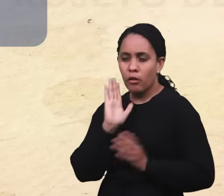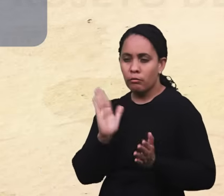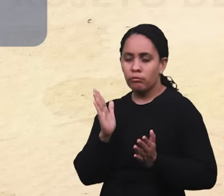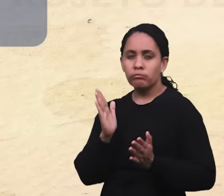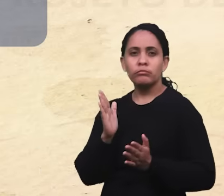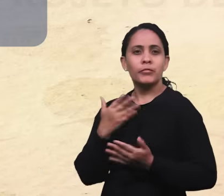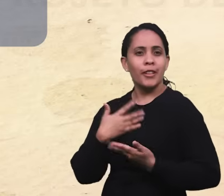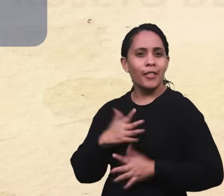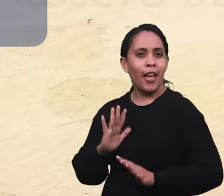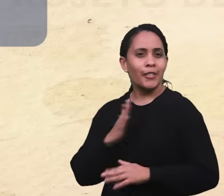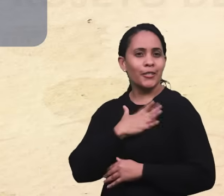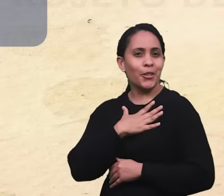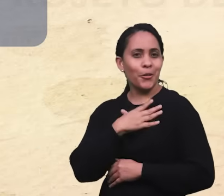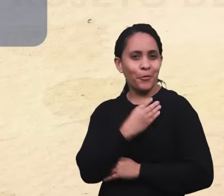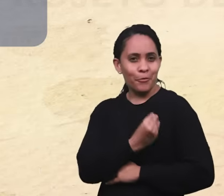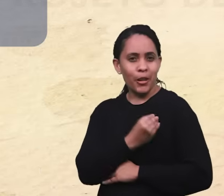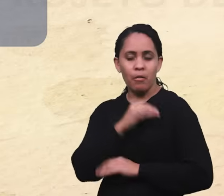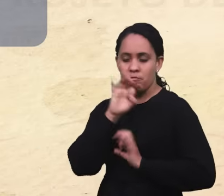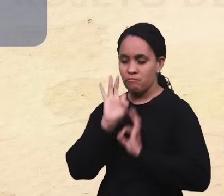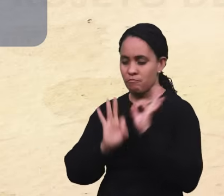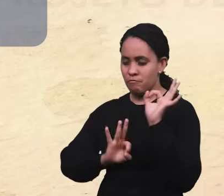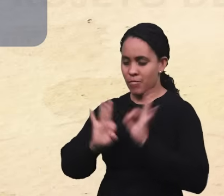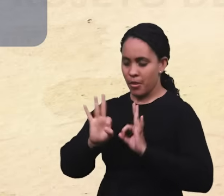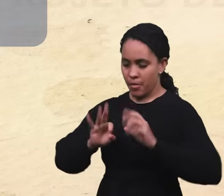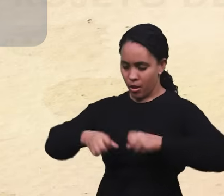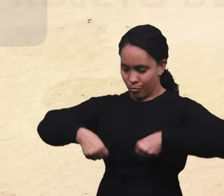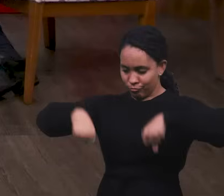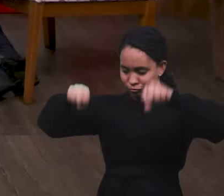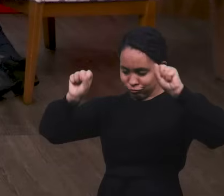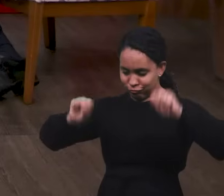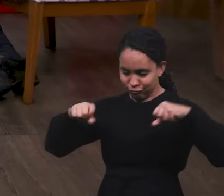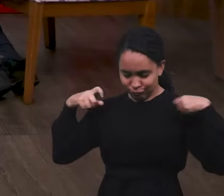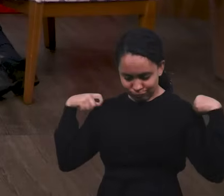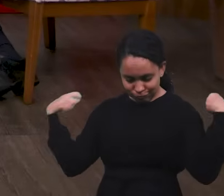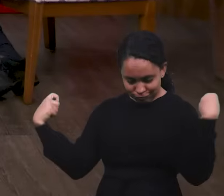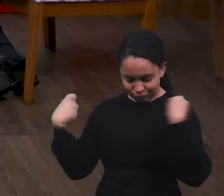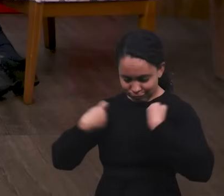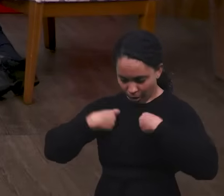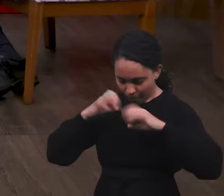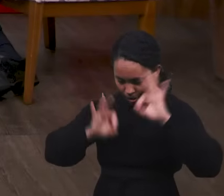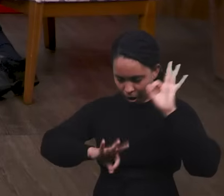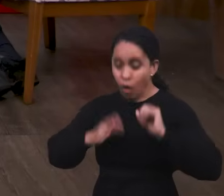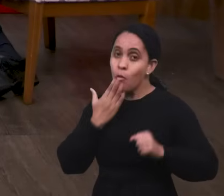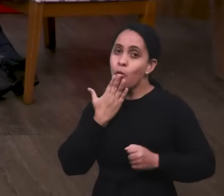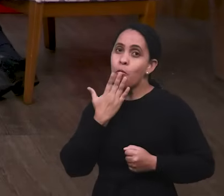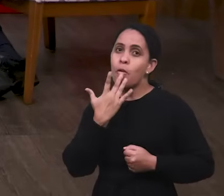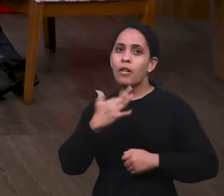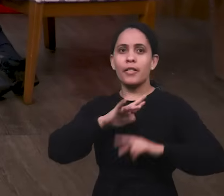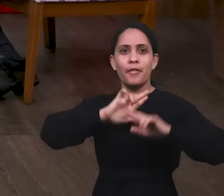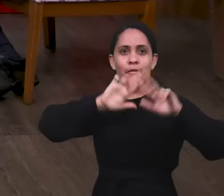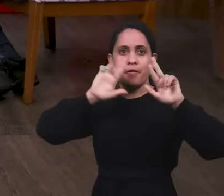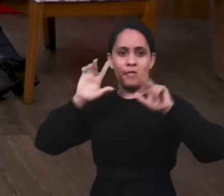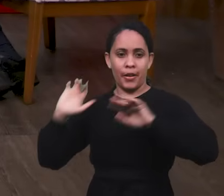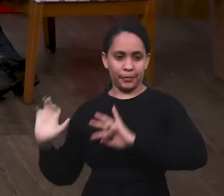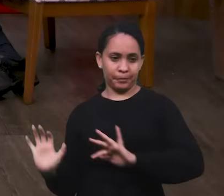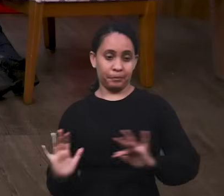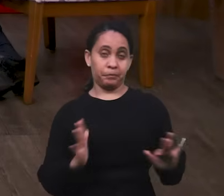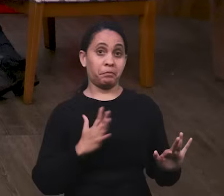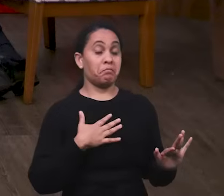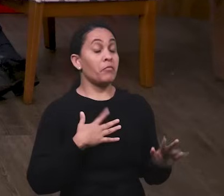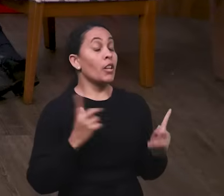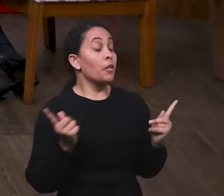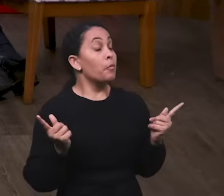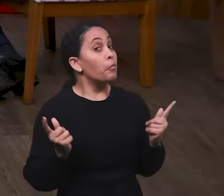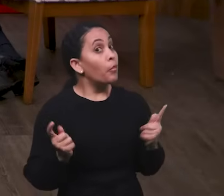e fez-lhe uma túnica de várias cores. Então aqui, pastor Marcelo, pastor Guilherme, nós vamos identificar o que pode